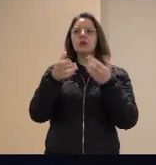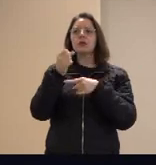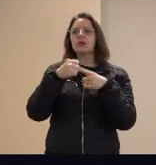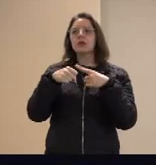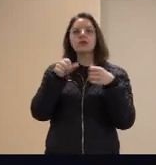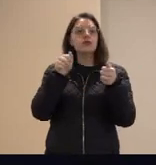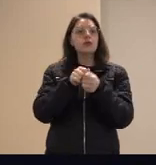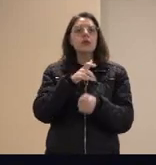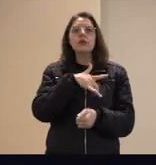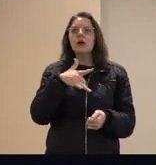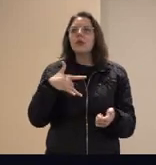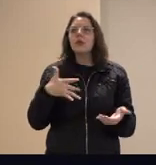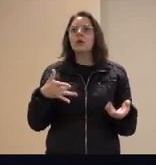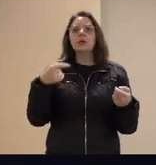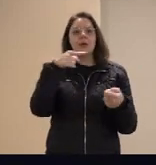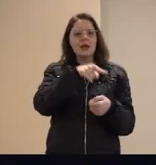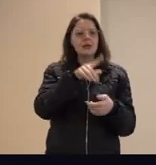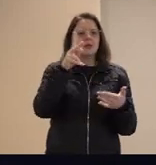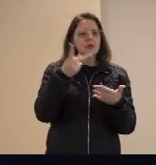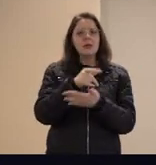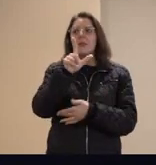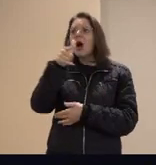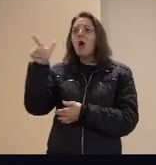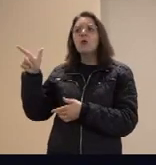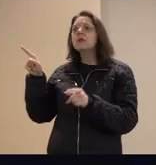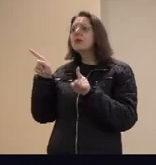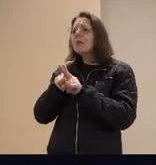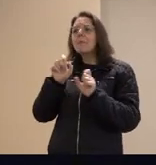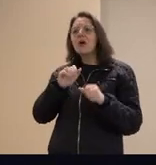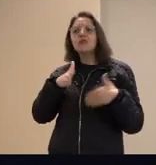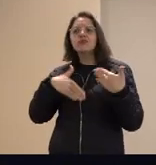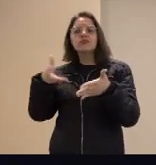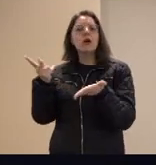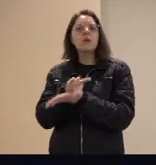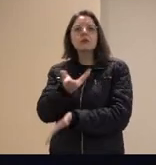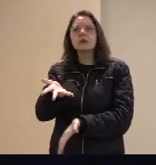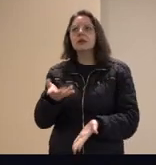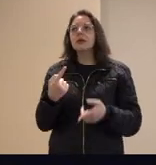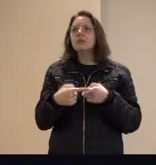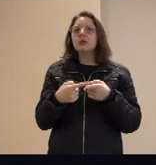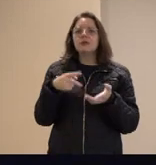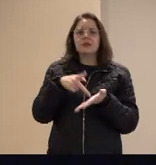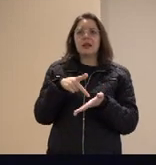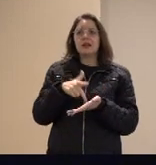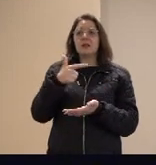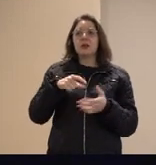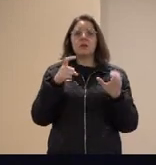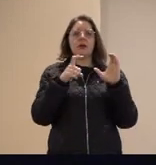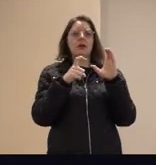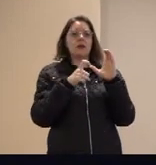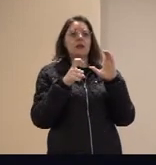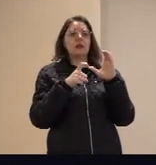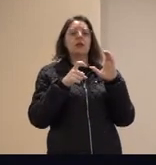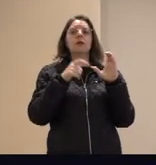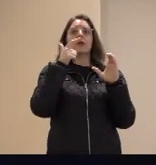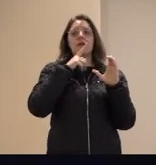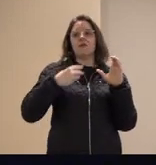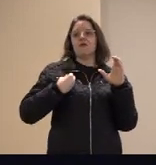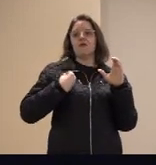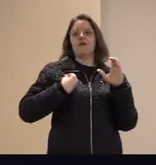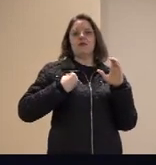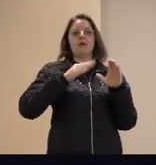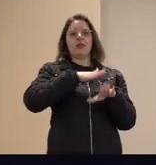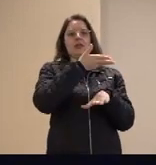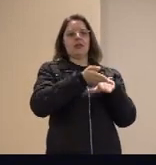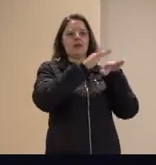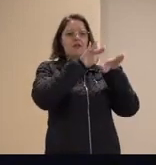situação e outras. Porque a instituição... não existe clínica que a pessoa vá ficar a vida inteira. Ela